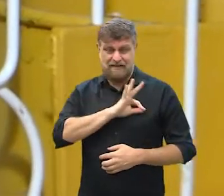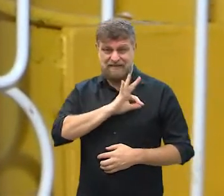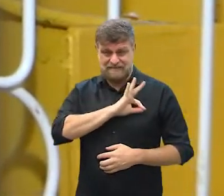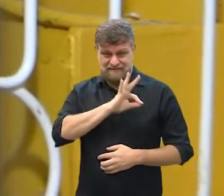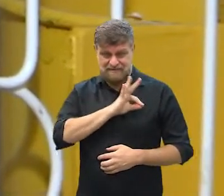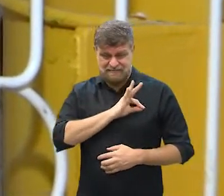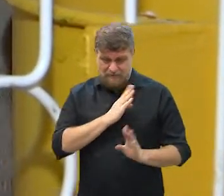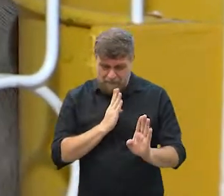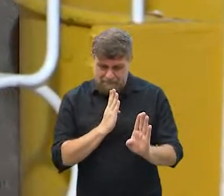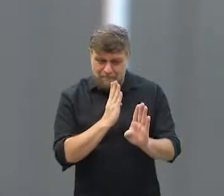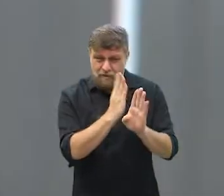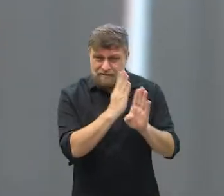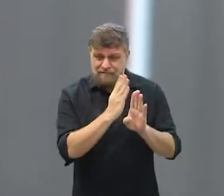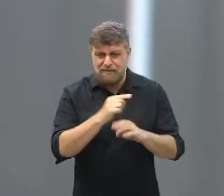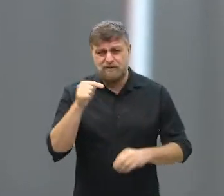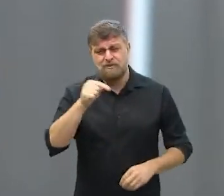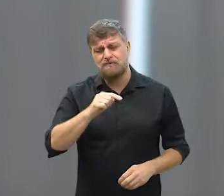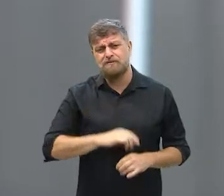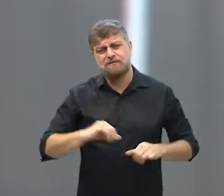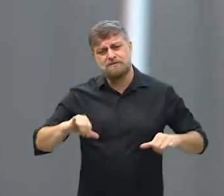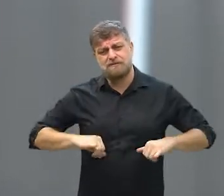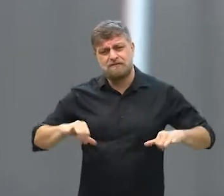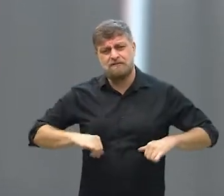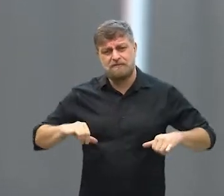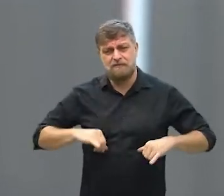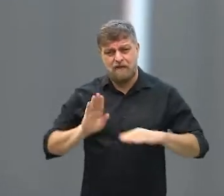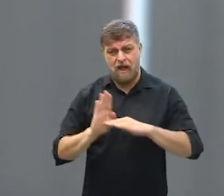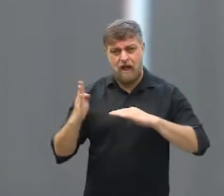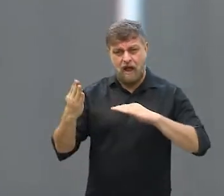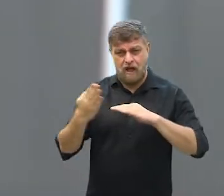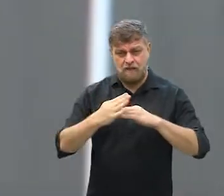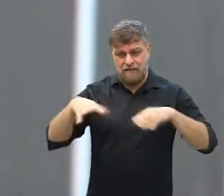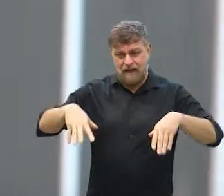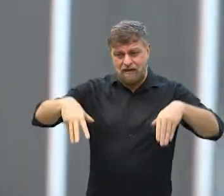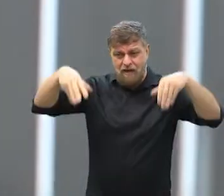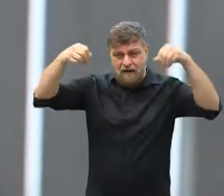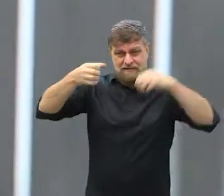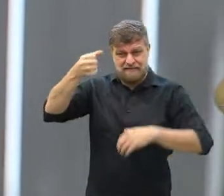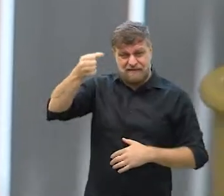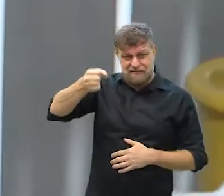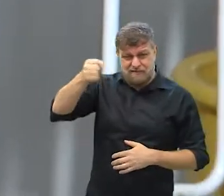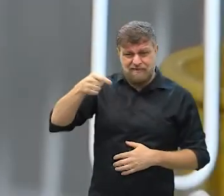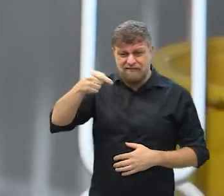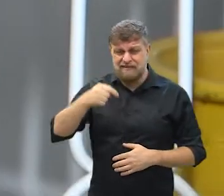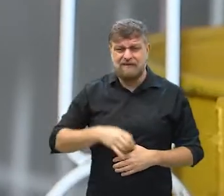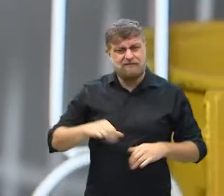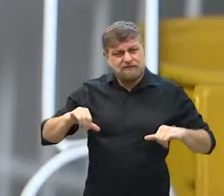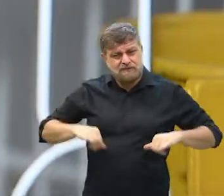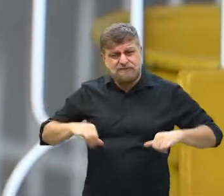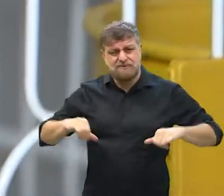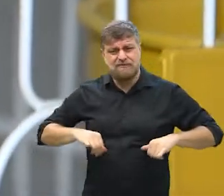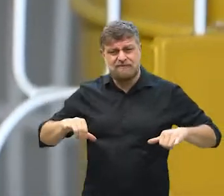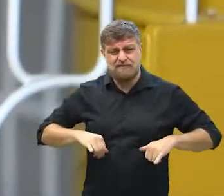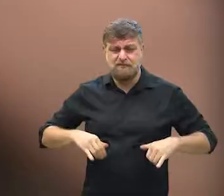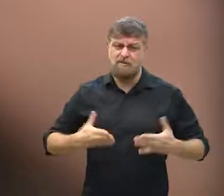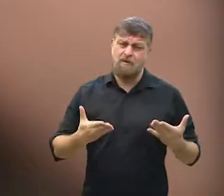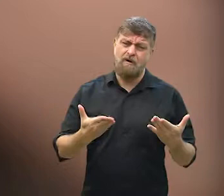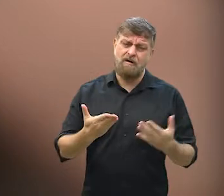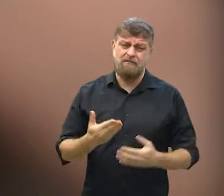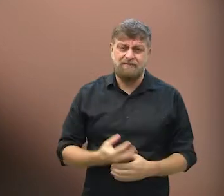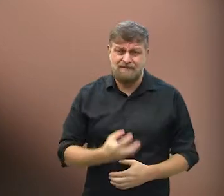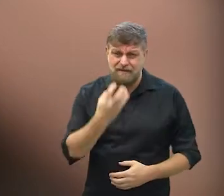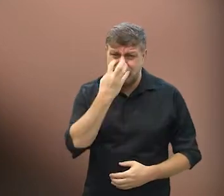delegacia de animais de Campinas em situação degradante no bairro Castelo Branco eles estavam em condições de maus-tratos